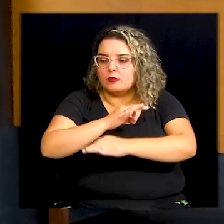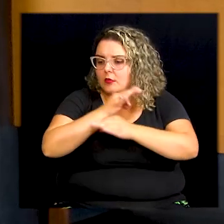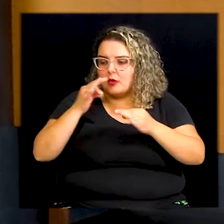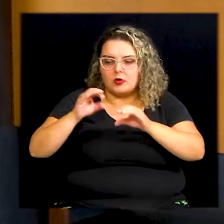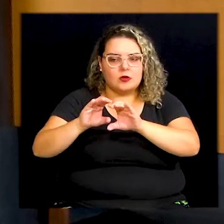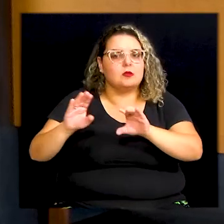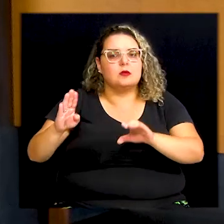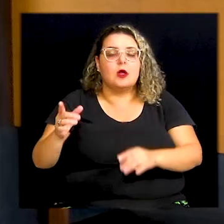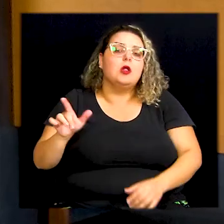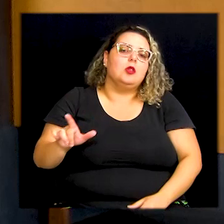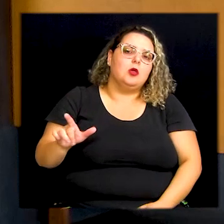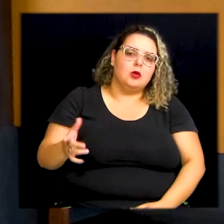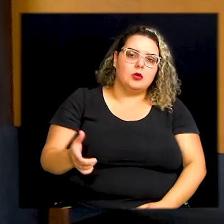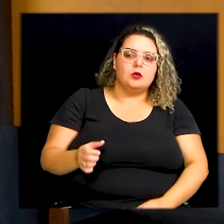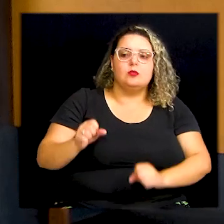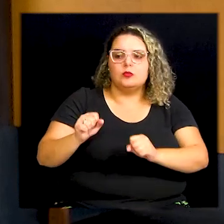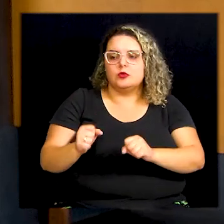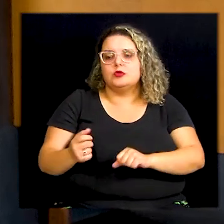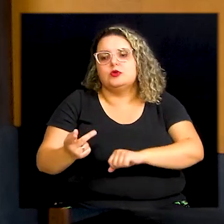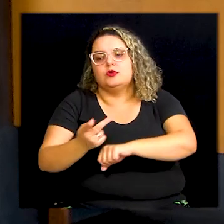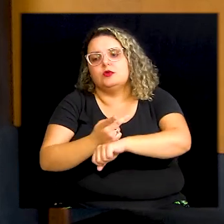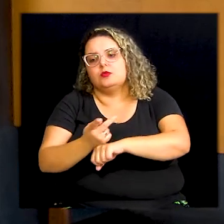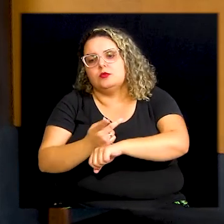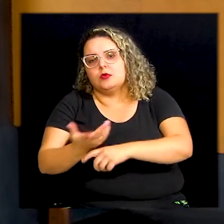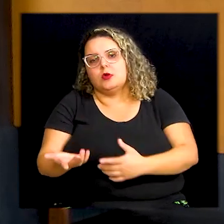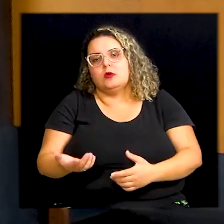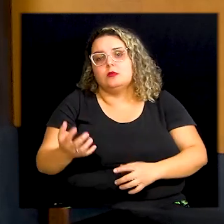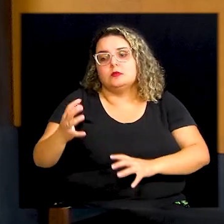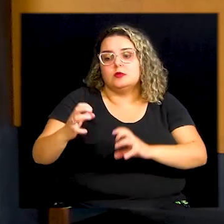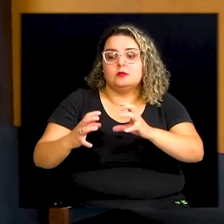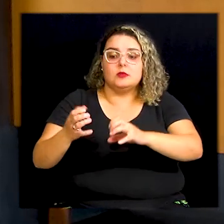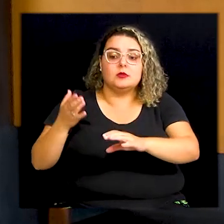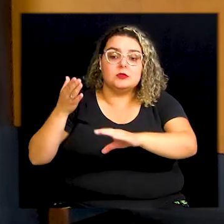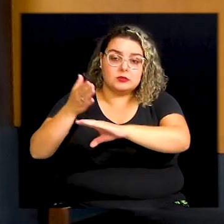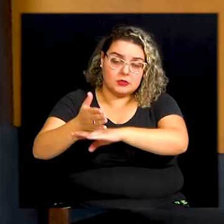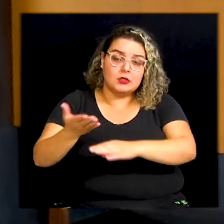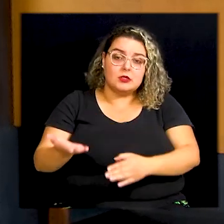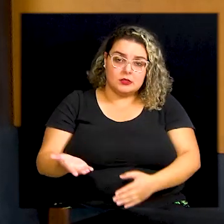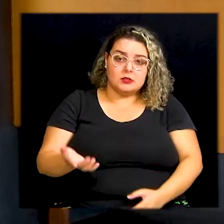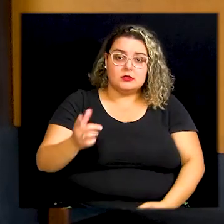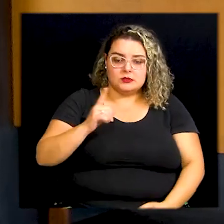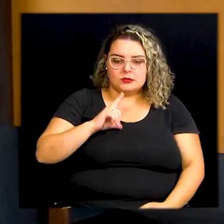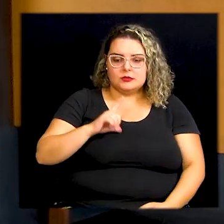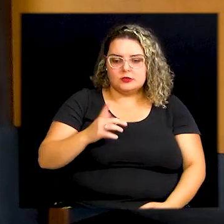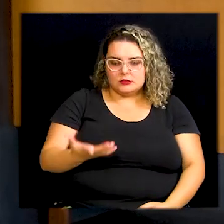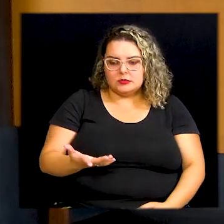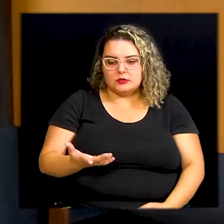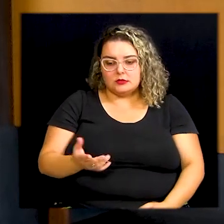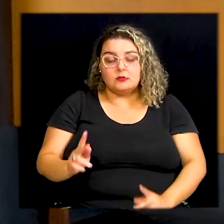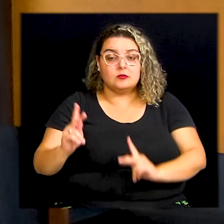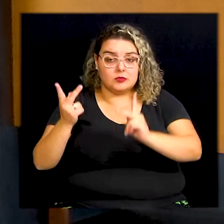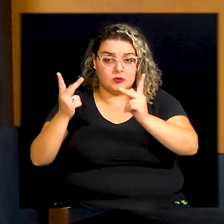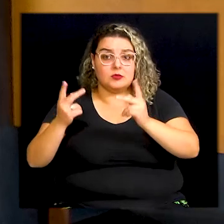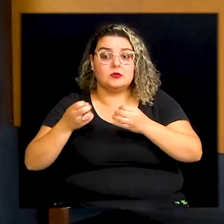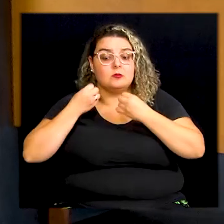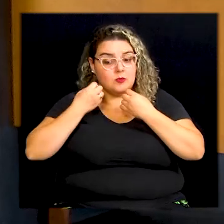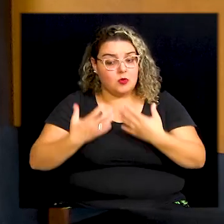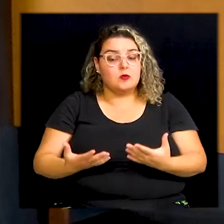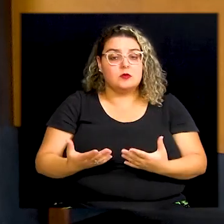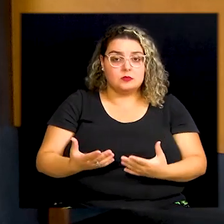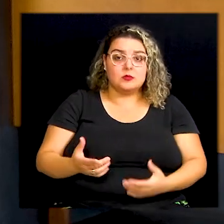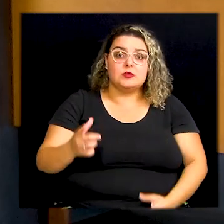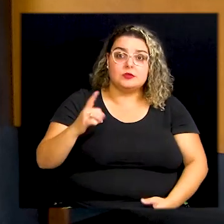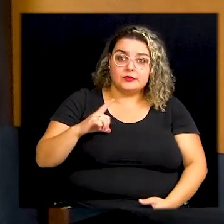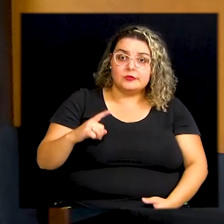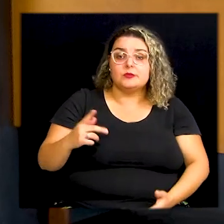uma ótima Série B. Claro que a gente poderia buscar brigar pelo acesso, porque a gente teve grandes vitórias, mas